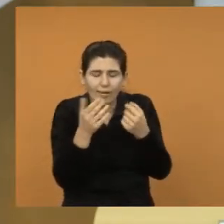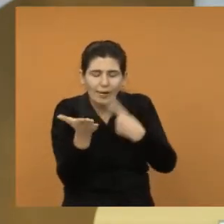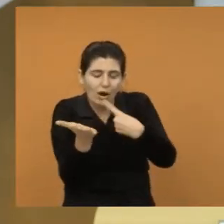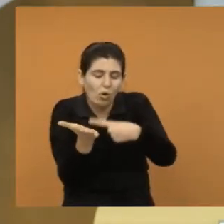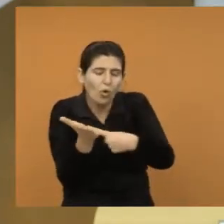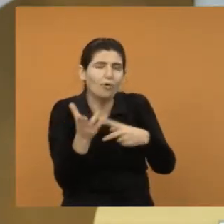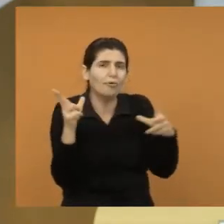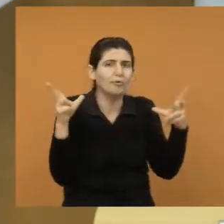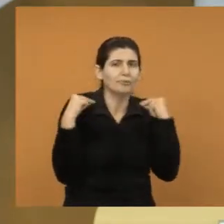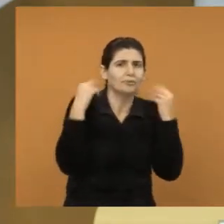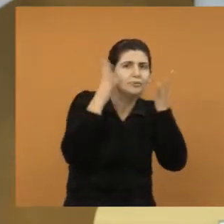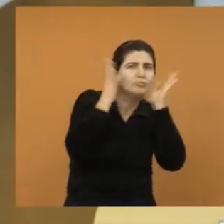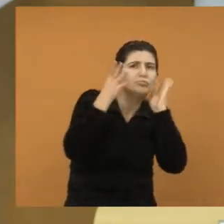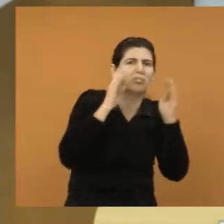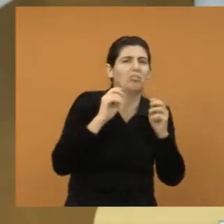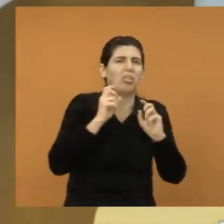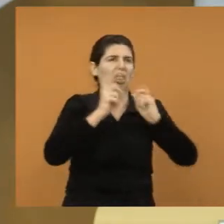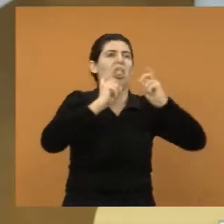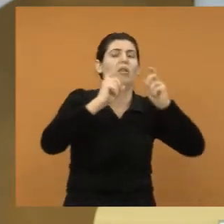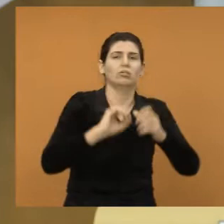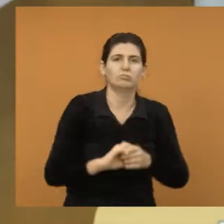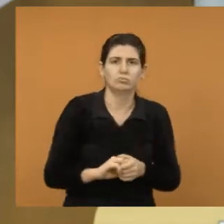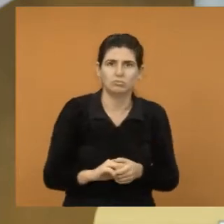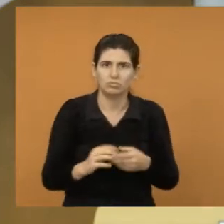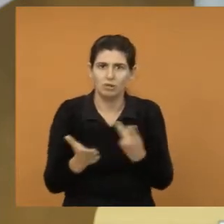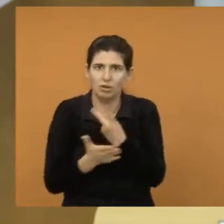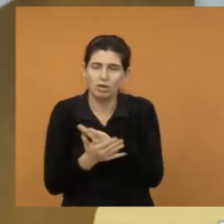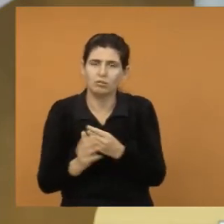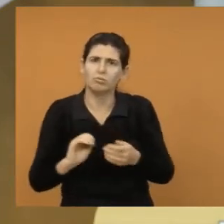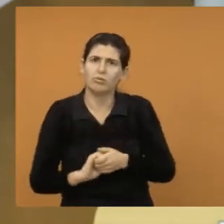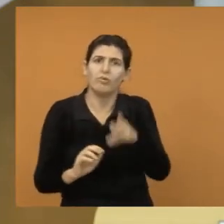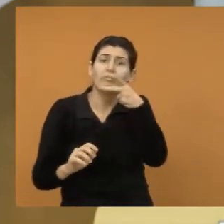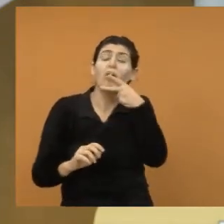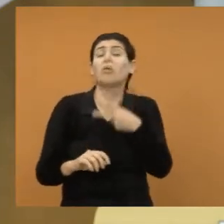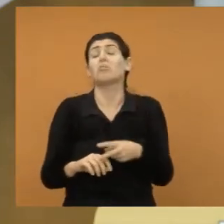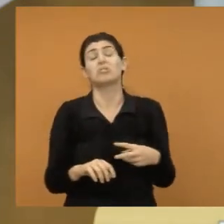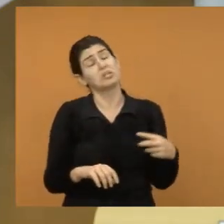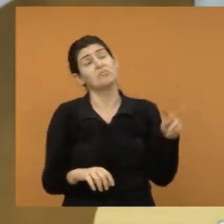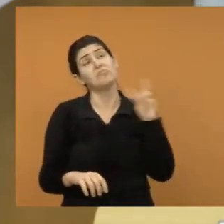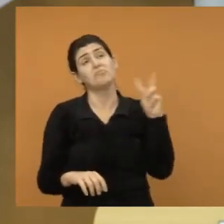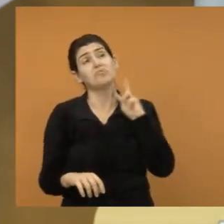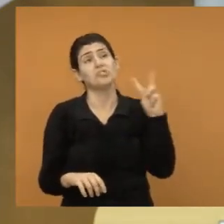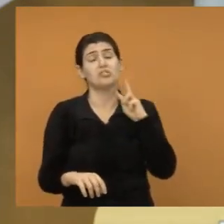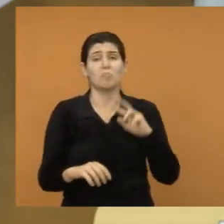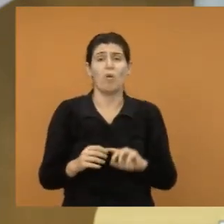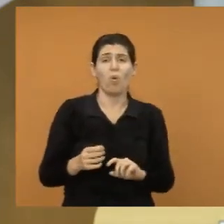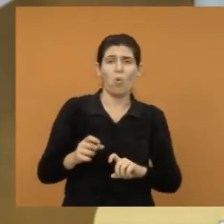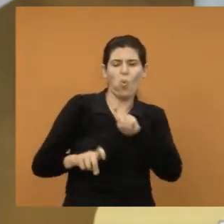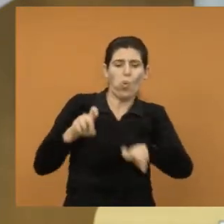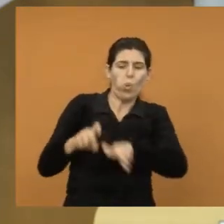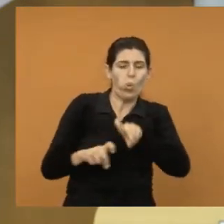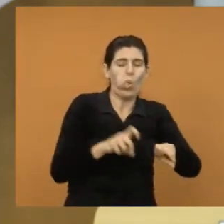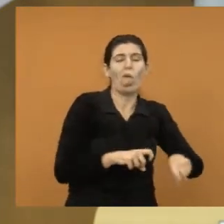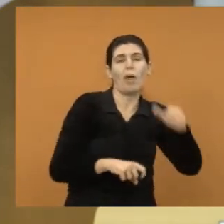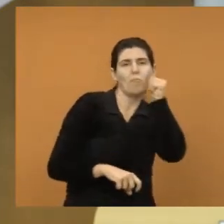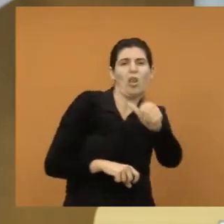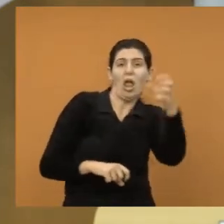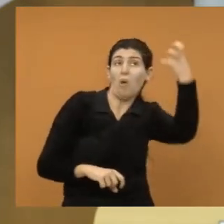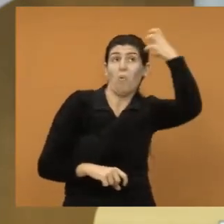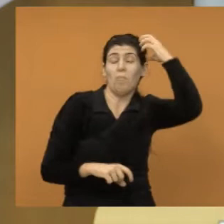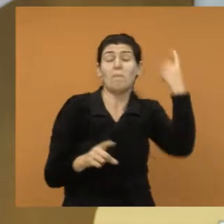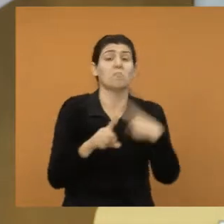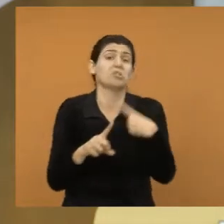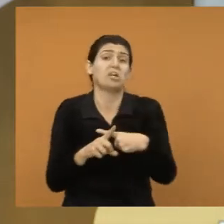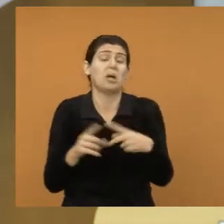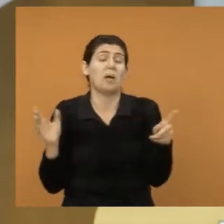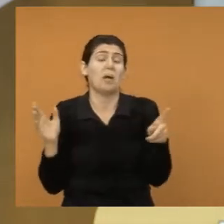Um deputado que diz que as mulheres que são vítimas de estupros são as mulheres que são culpadas. Não é esse tipo de cidadão que